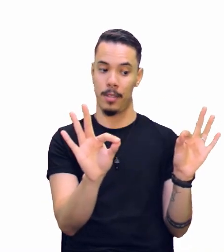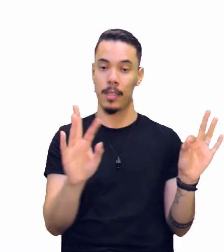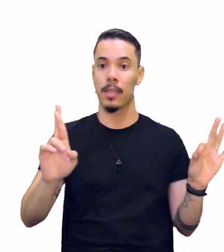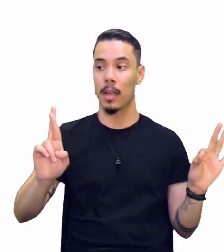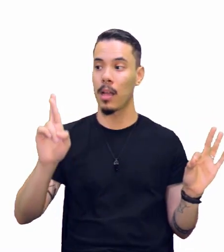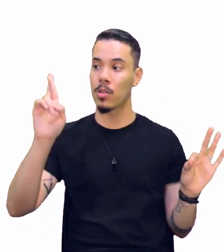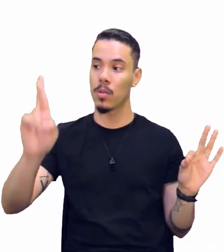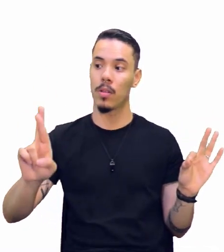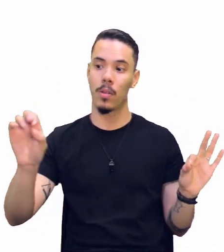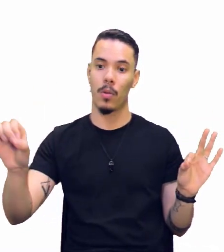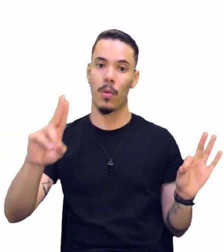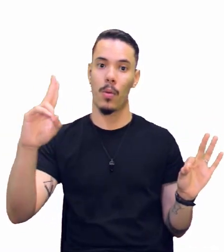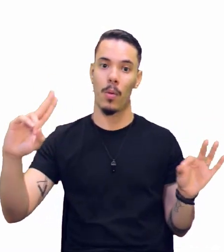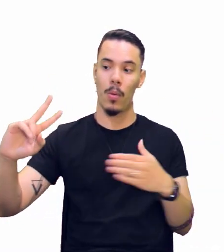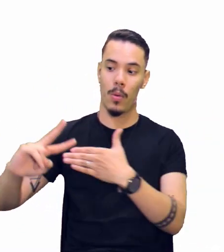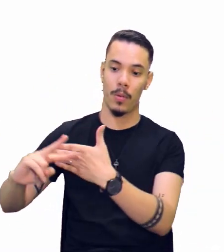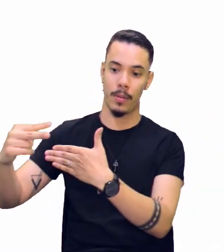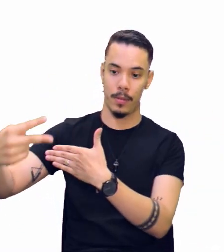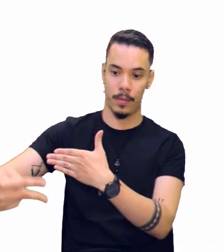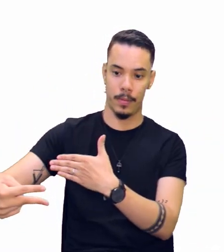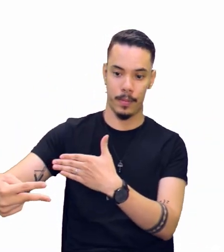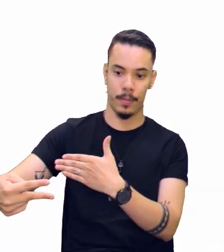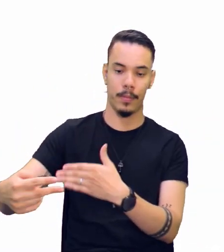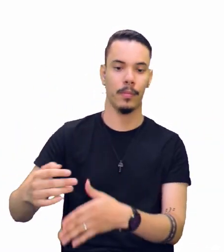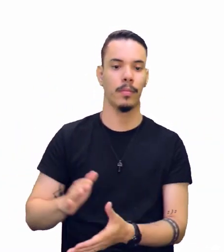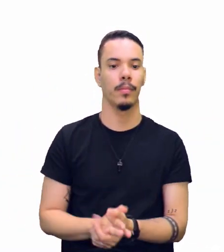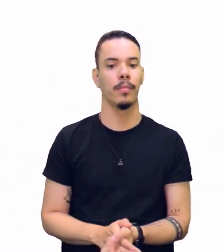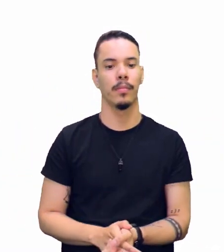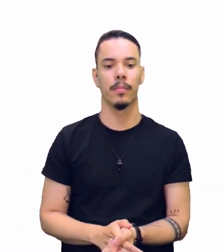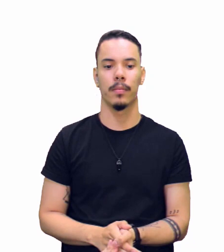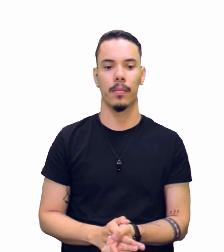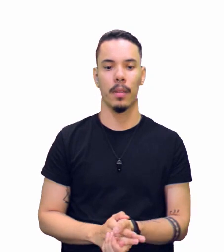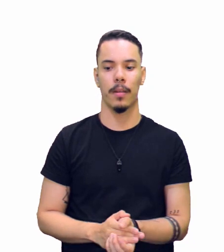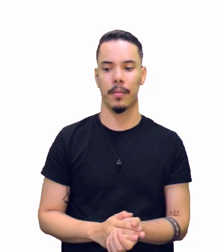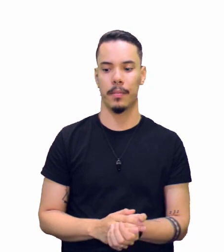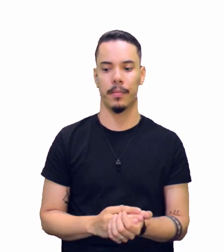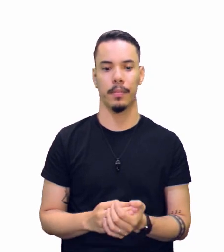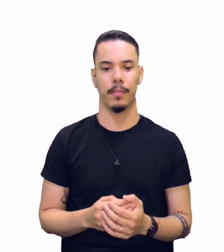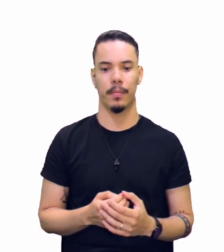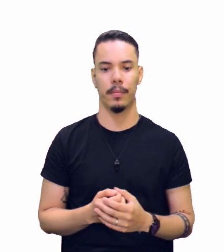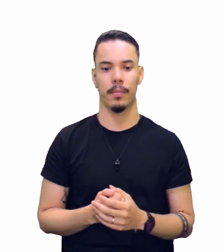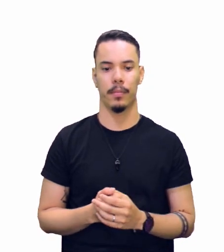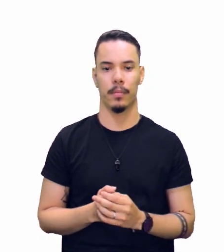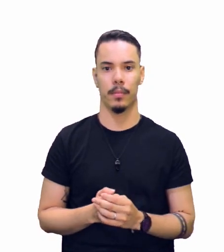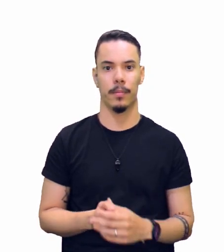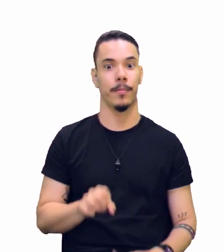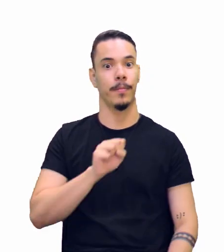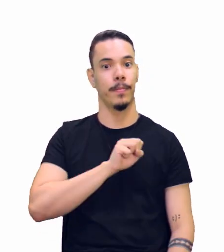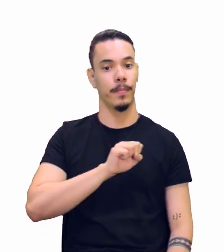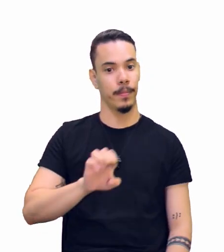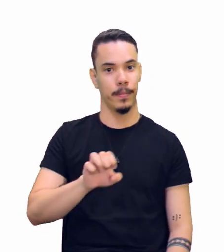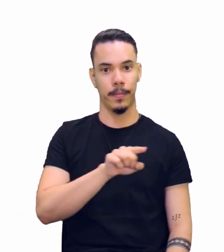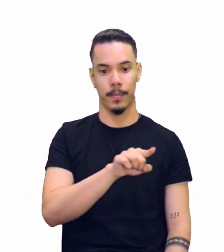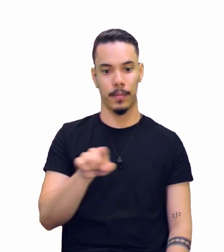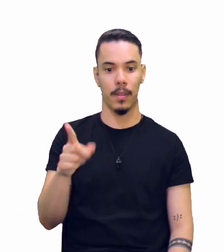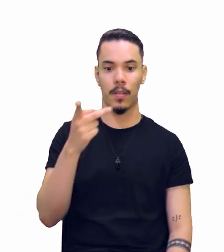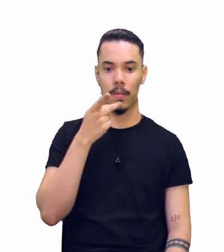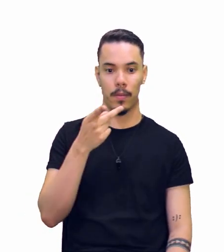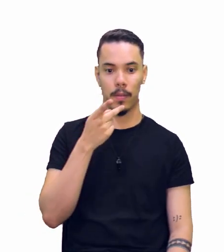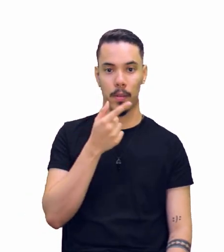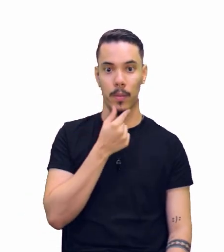a consequência. If you speak to John, que é, se você fala com